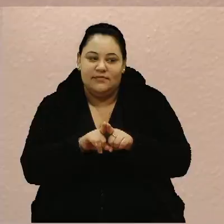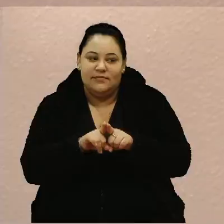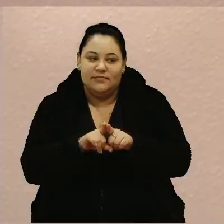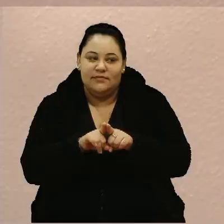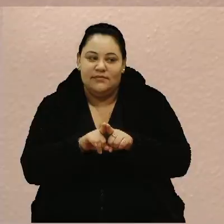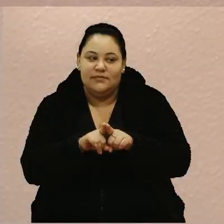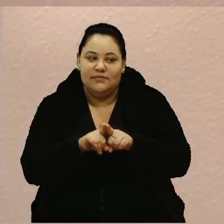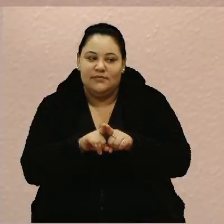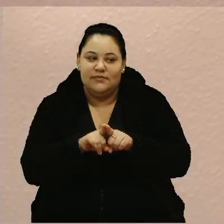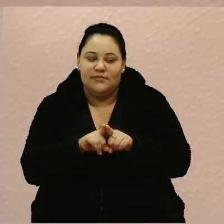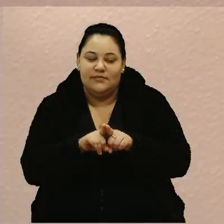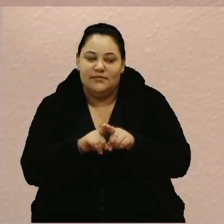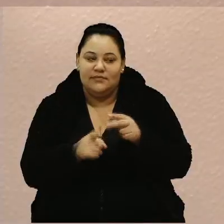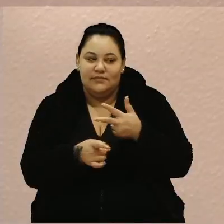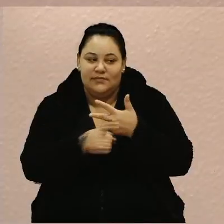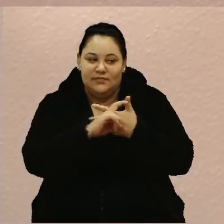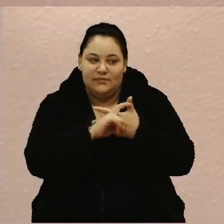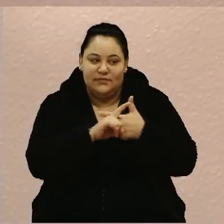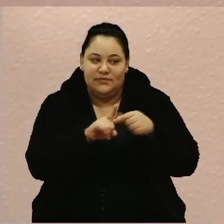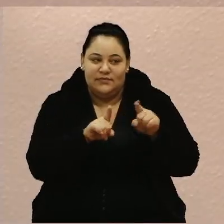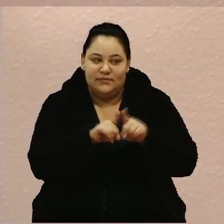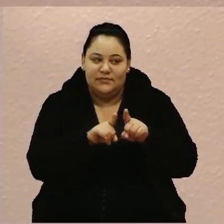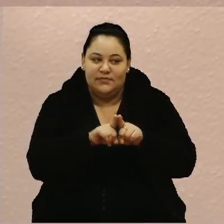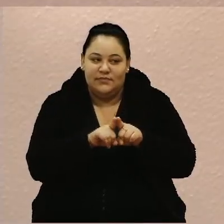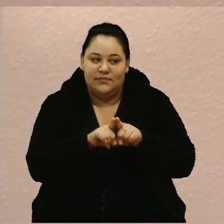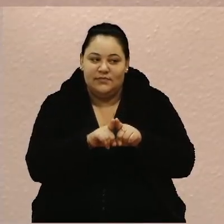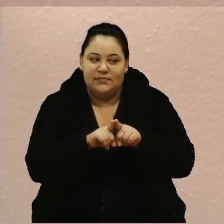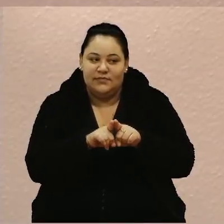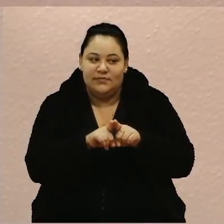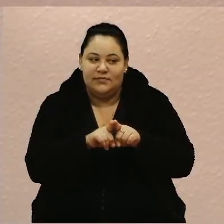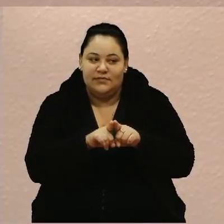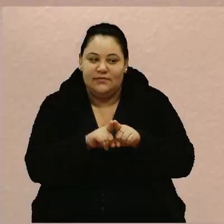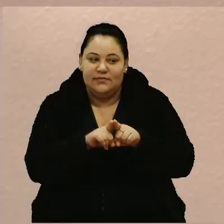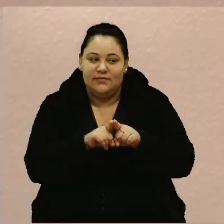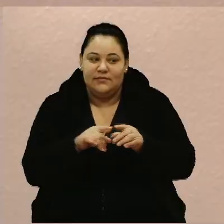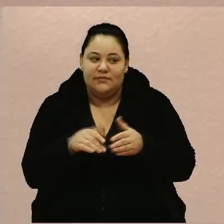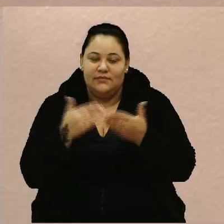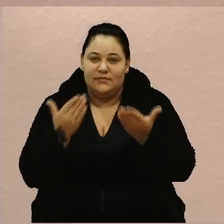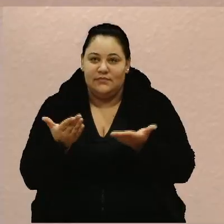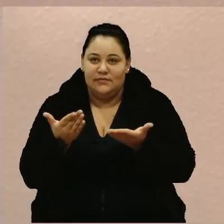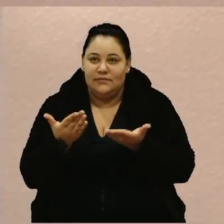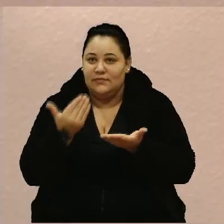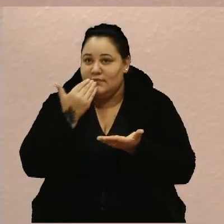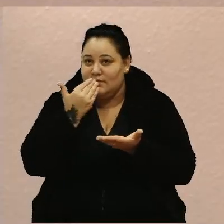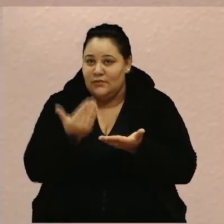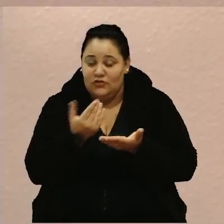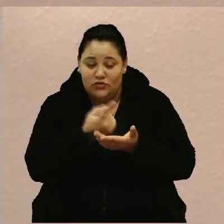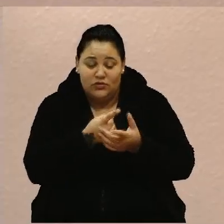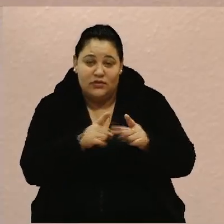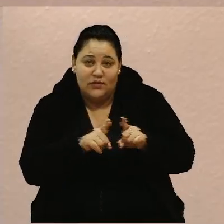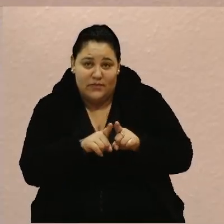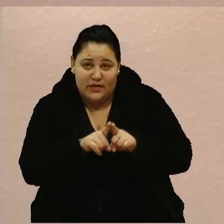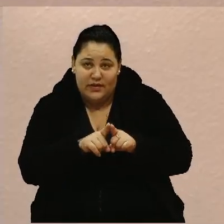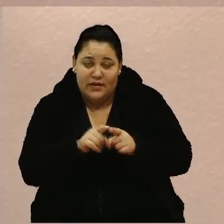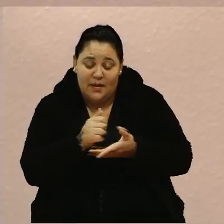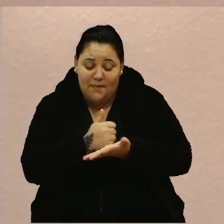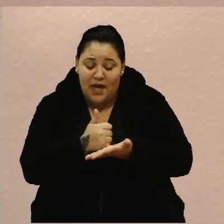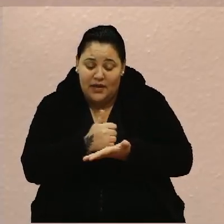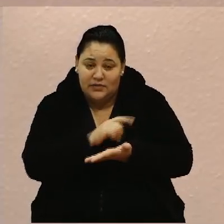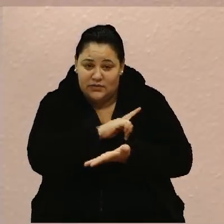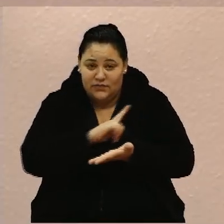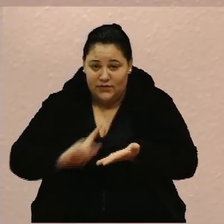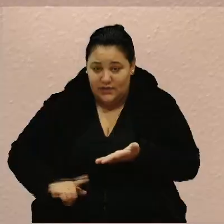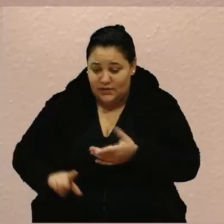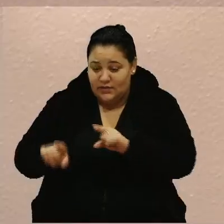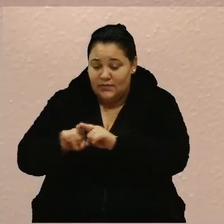vem, segundo o Executivo, mas isso não foi dito abertamente. Então, vou estar solicitando à base do governo, ao